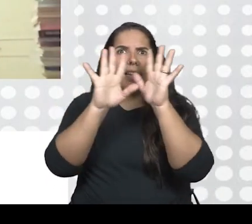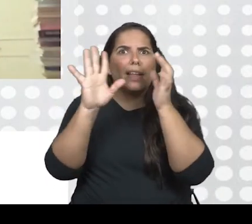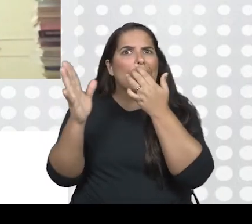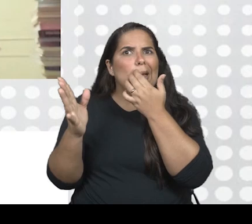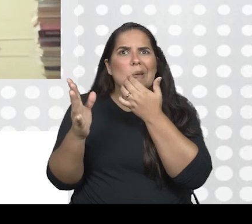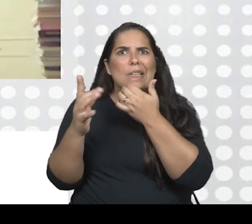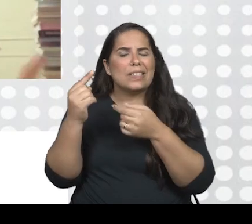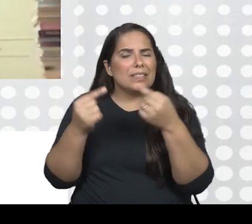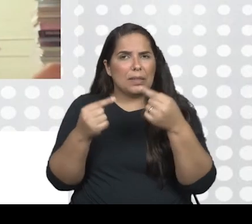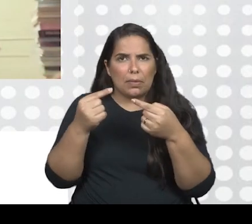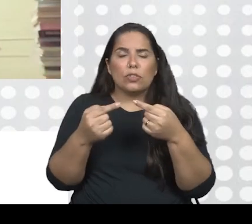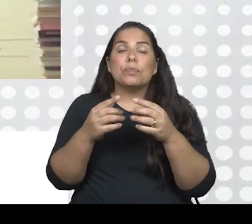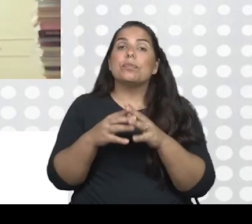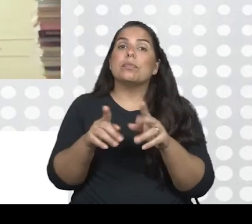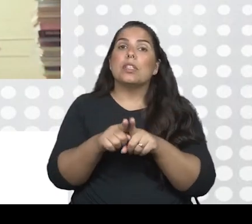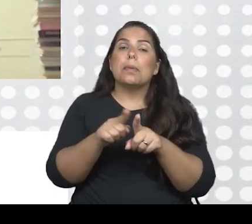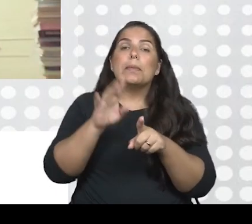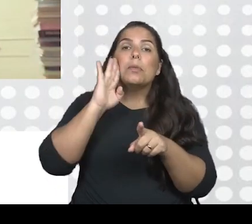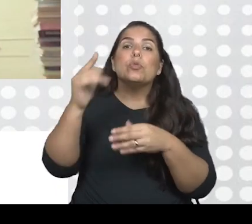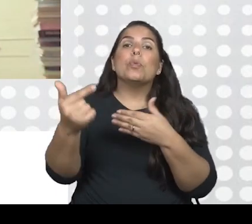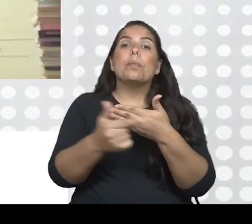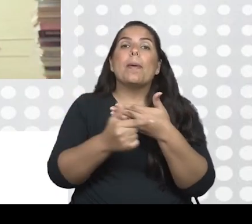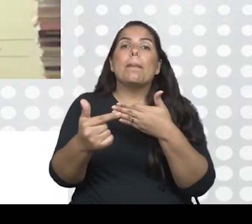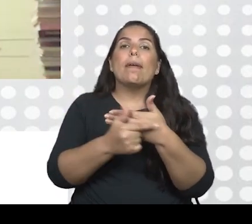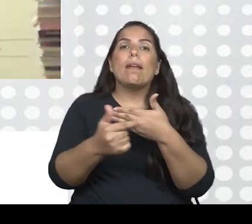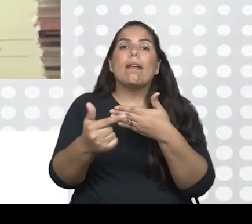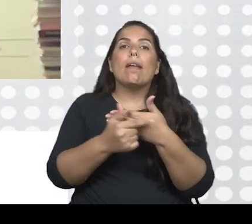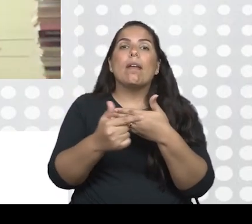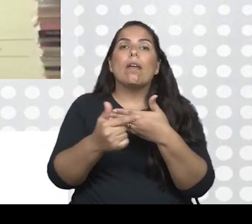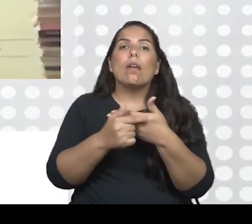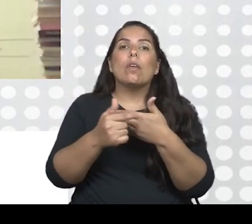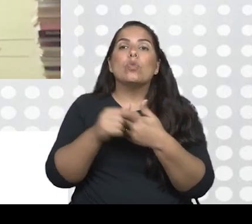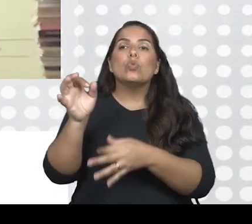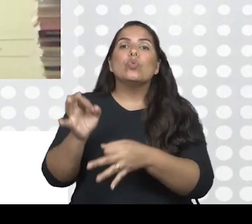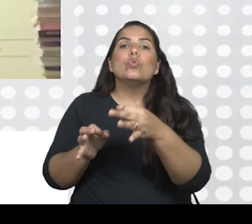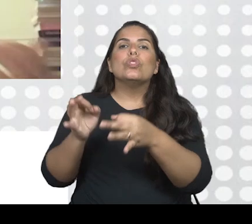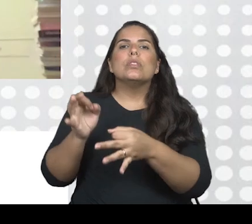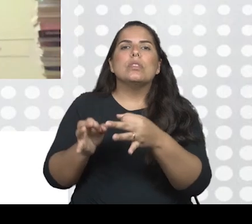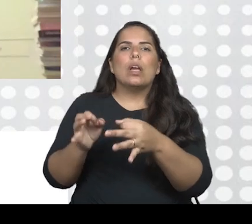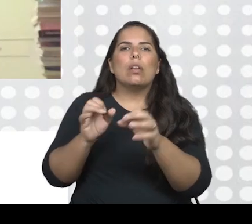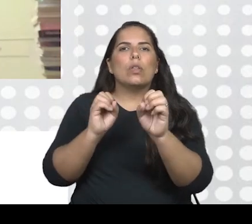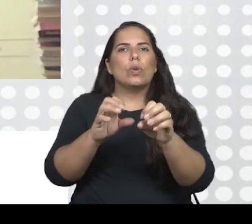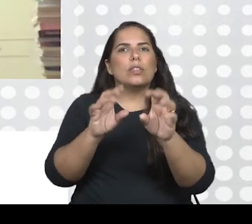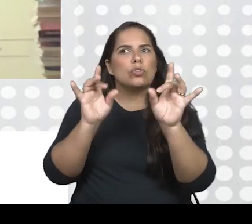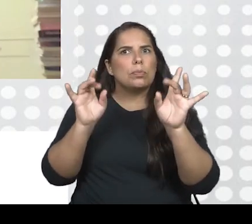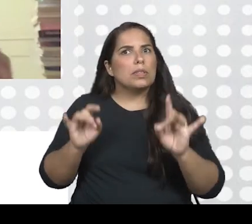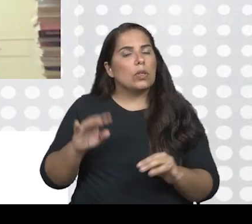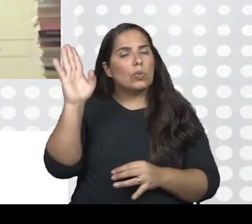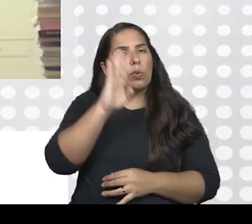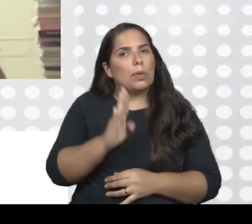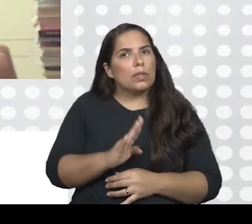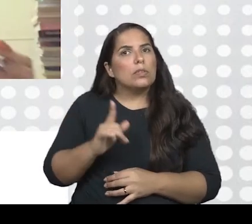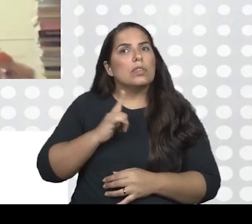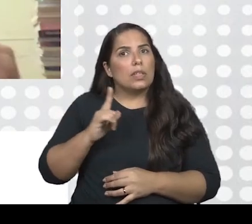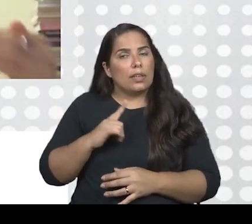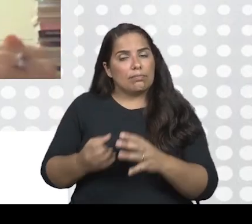claras nesse debate, inclusive o papel da judicialização da educação especial no Brasil, que